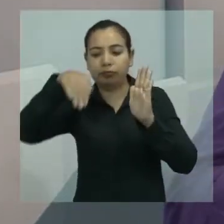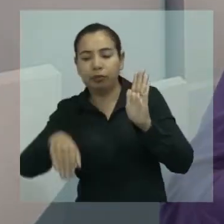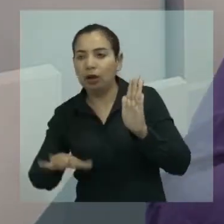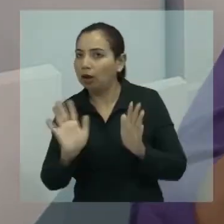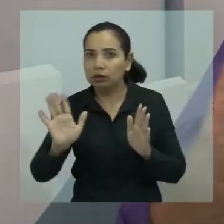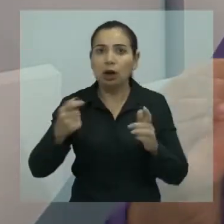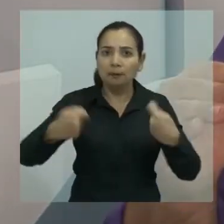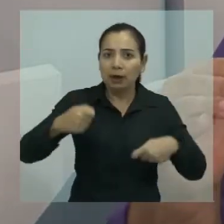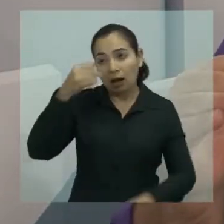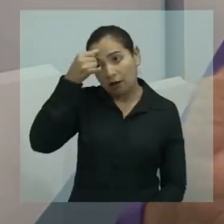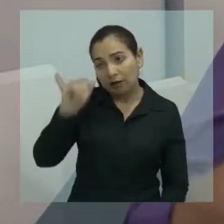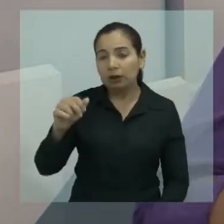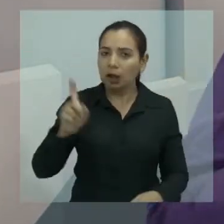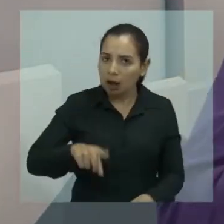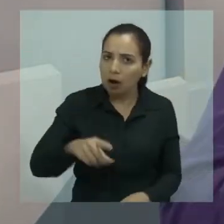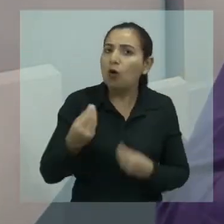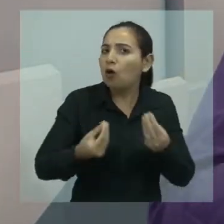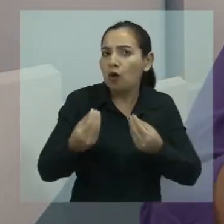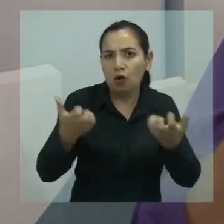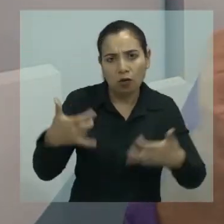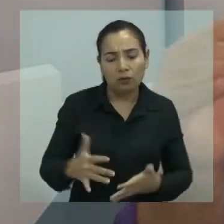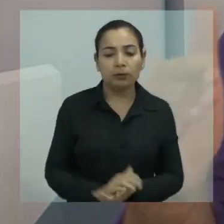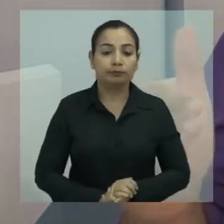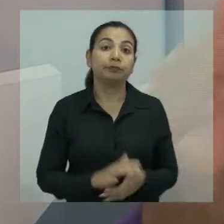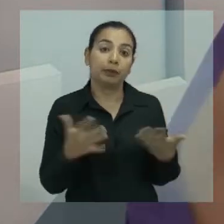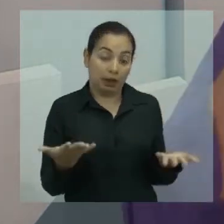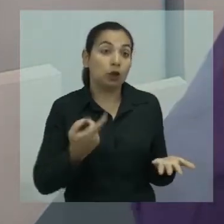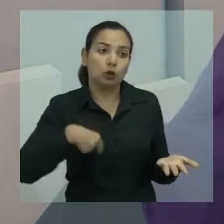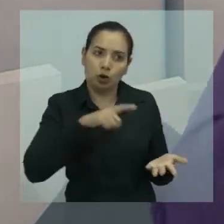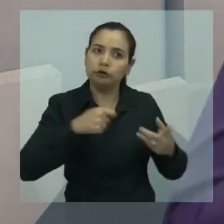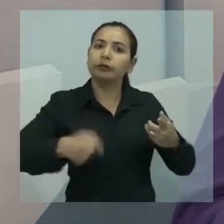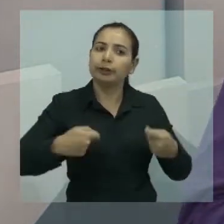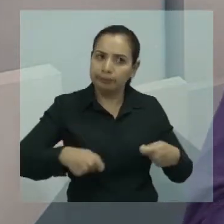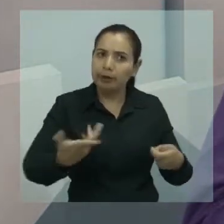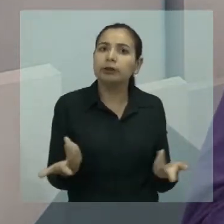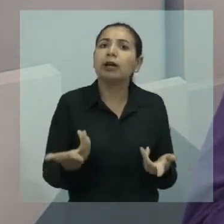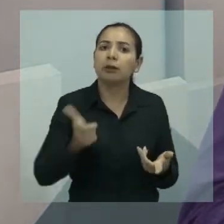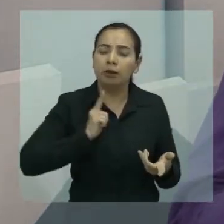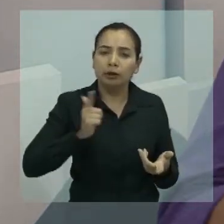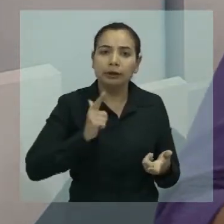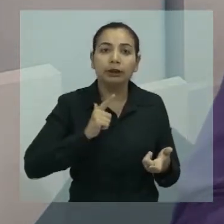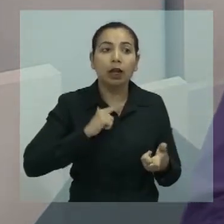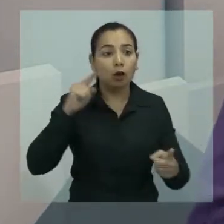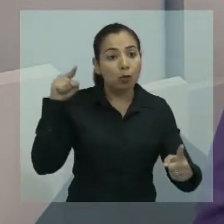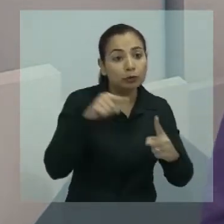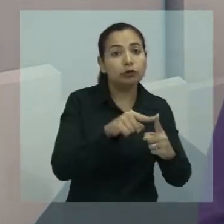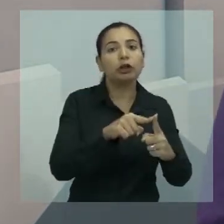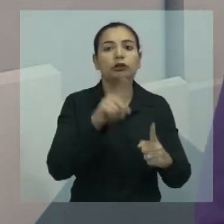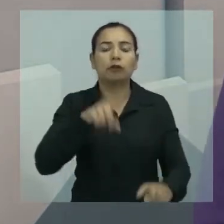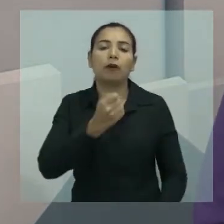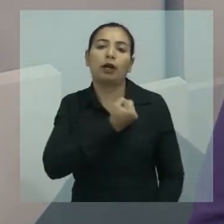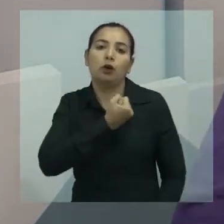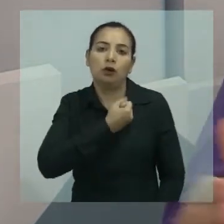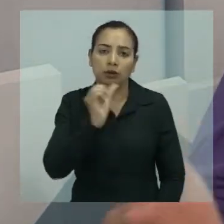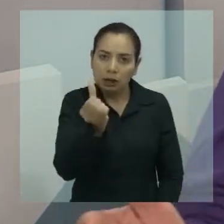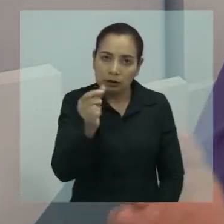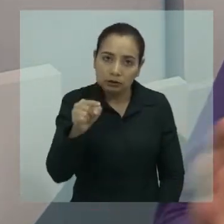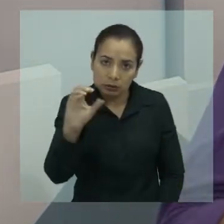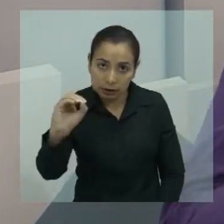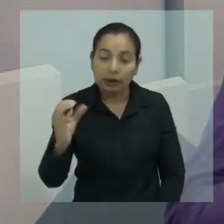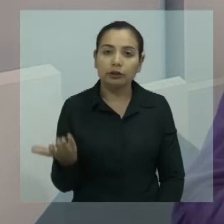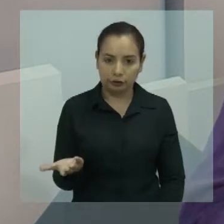elevar ainda mais. Não dá para se descuidar disso. De forma alguma, como eu disse, a gente precisa, em todas as etapas, né, chegar